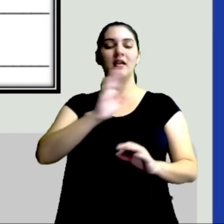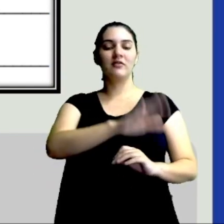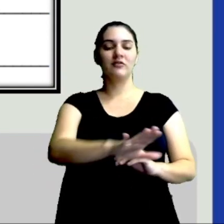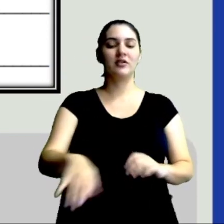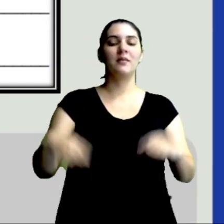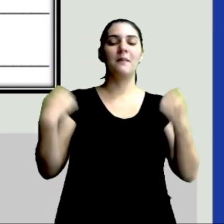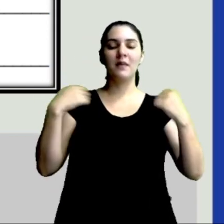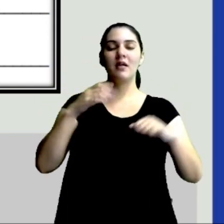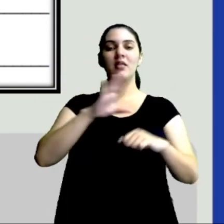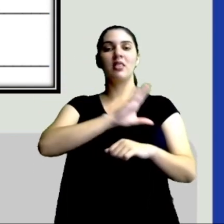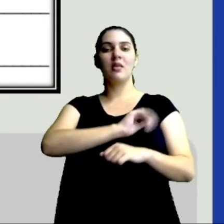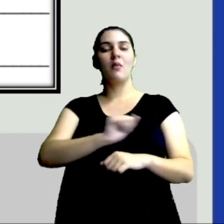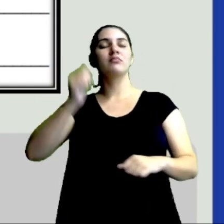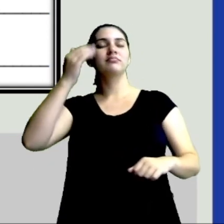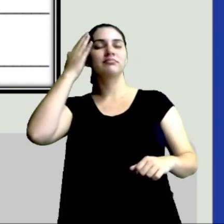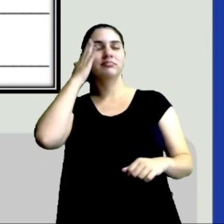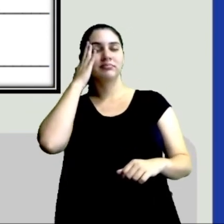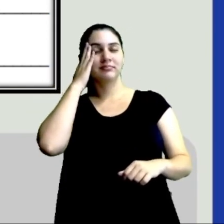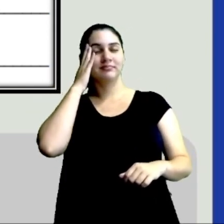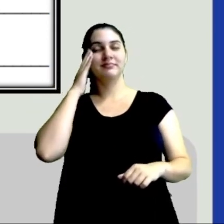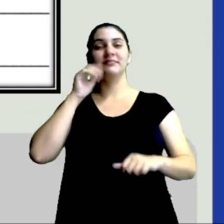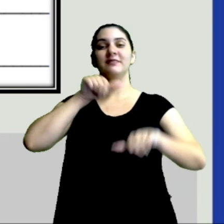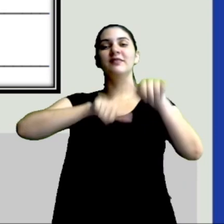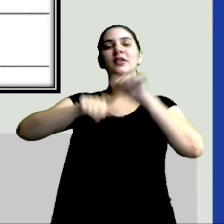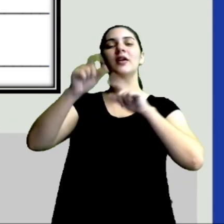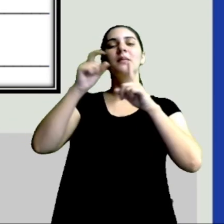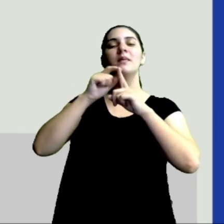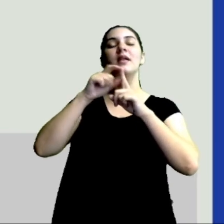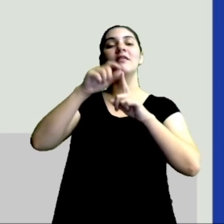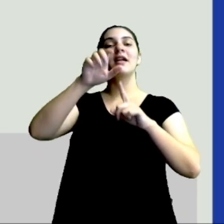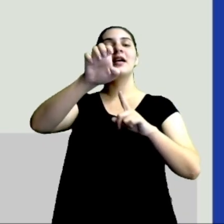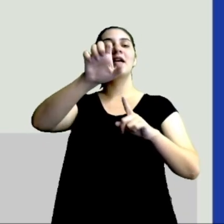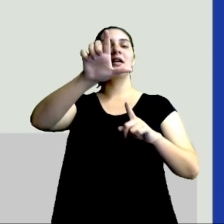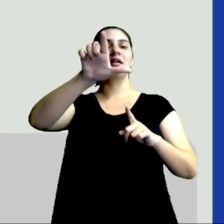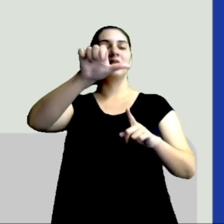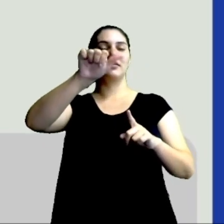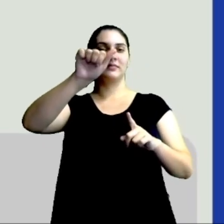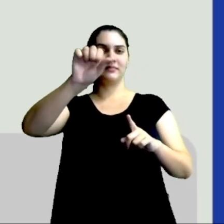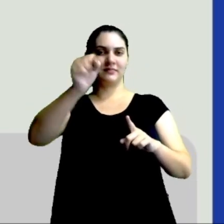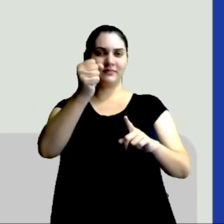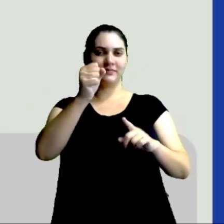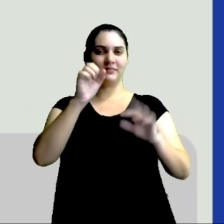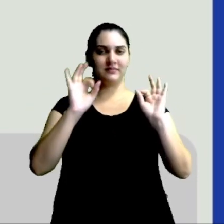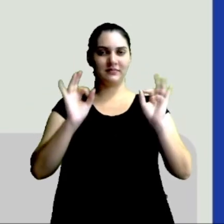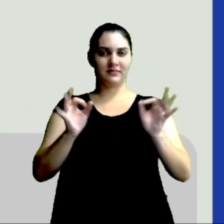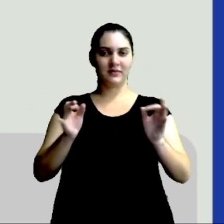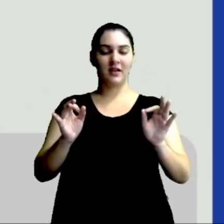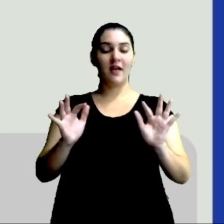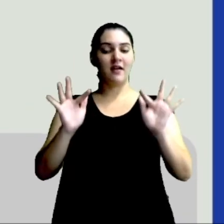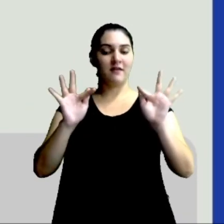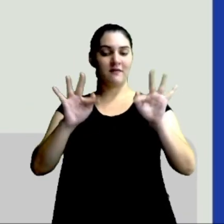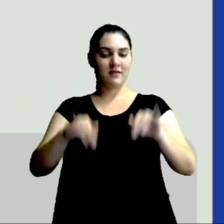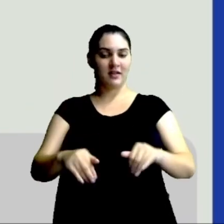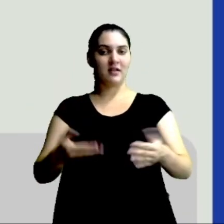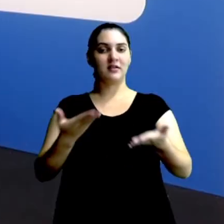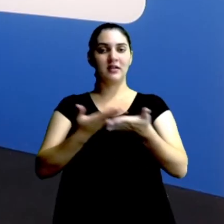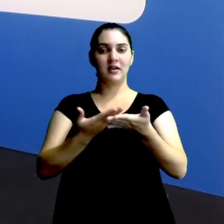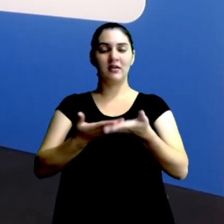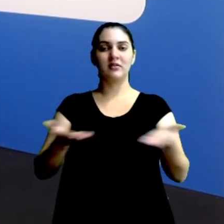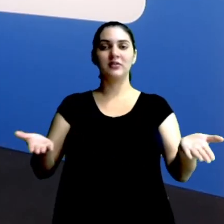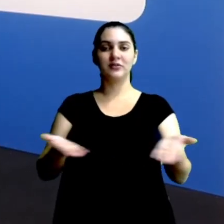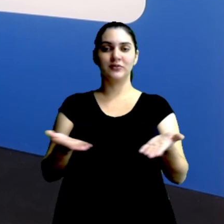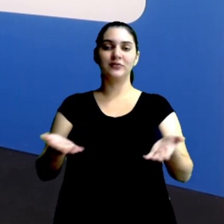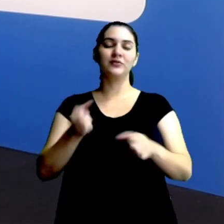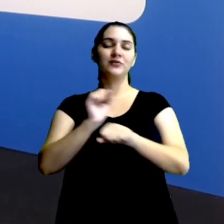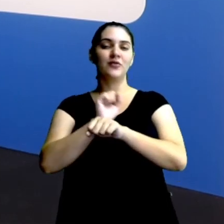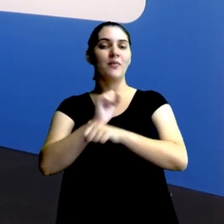ó, elas necessitam de amor e compreensão. Tá bom? E assim a gente finaliza a nossa aula de hoje.